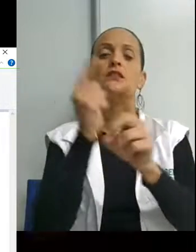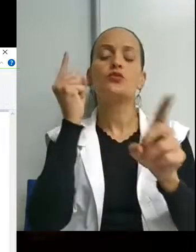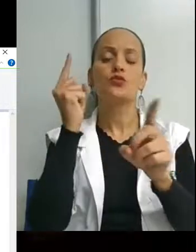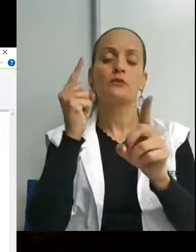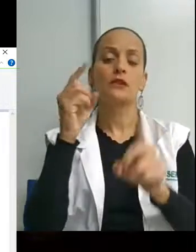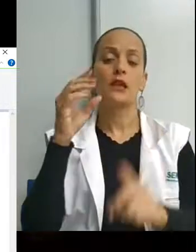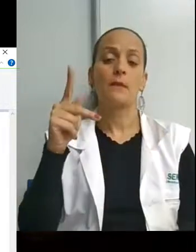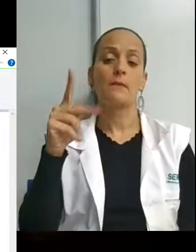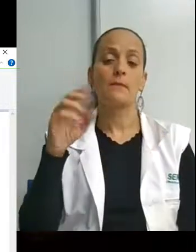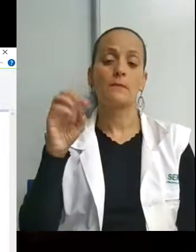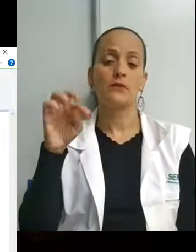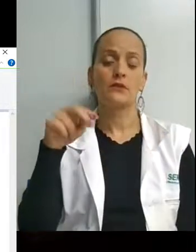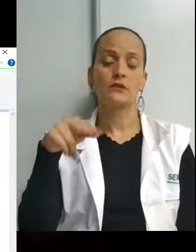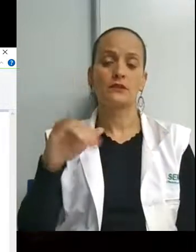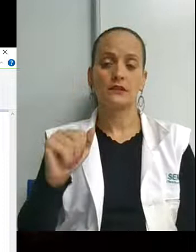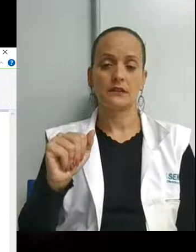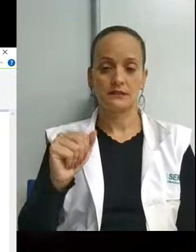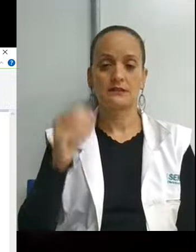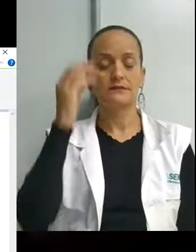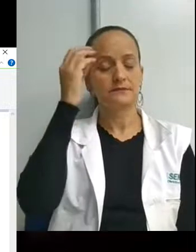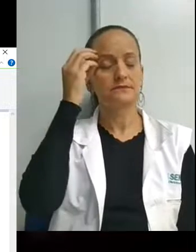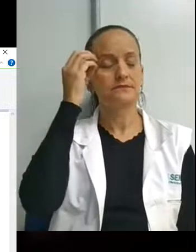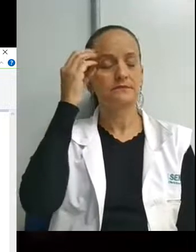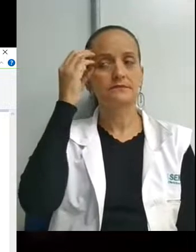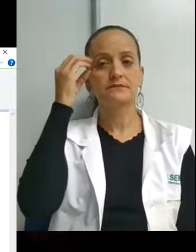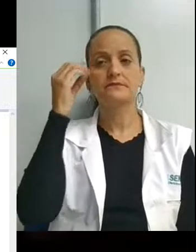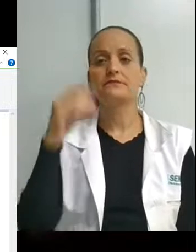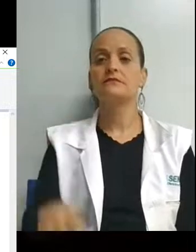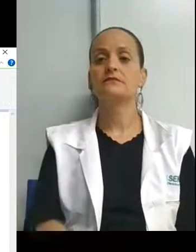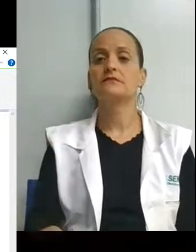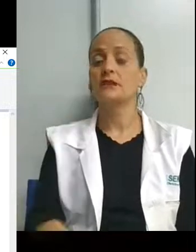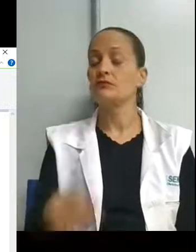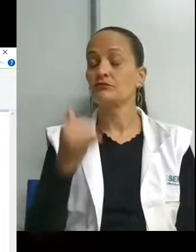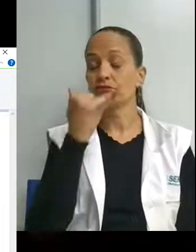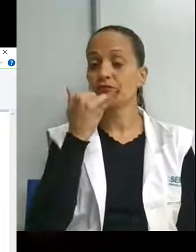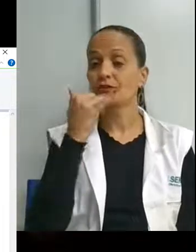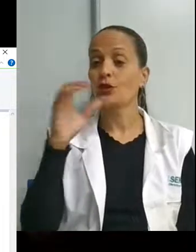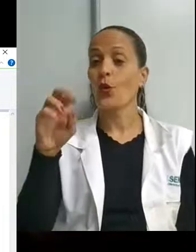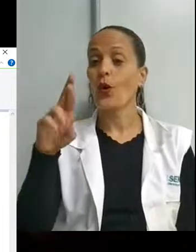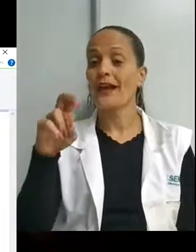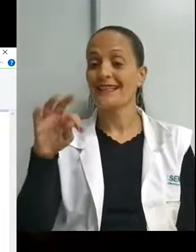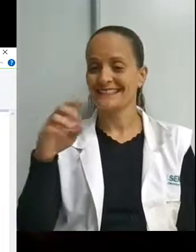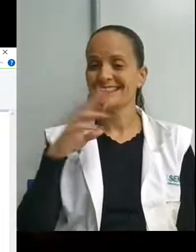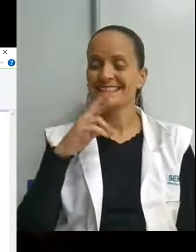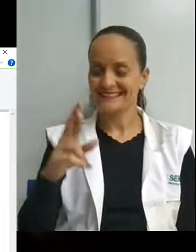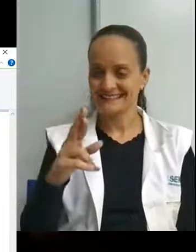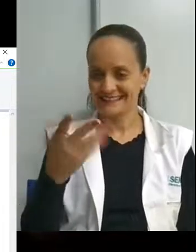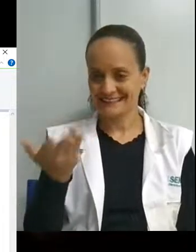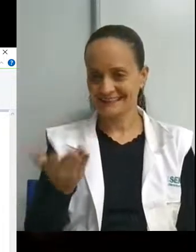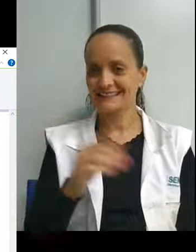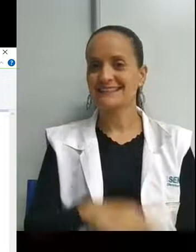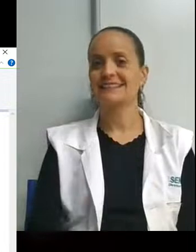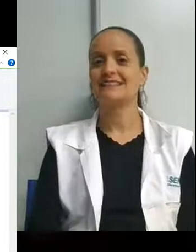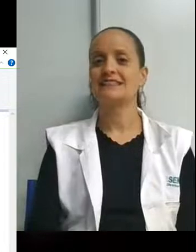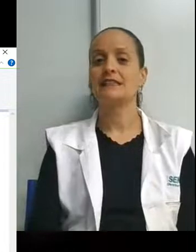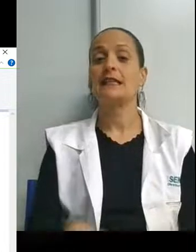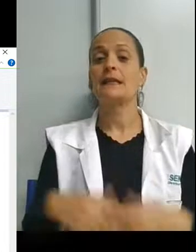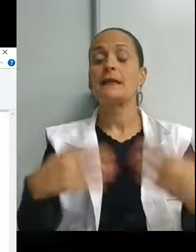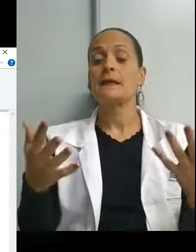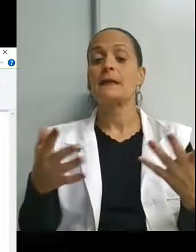de potência e tensão. A nossa tensão é 220, né? Aqui é a que vai alimentar o circuito. E a